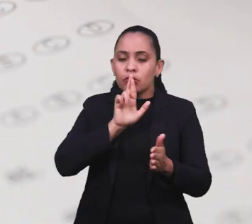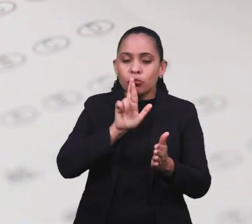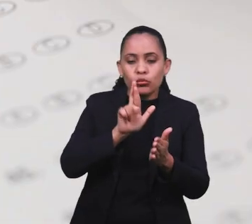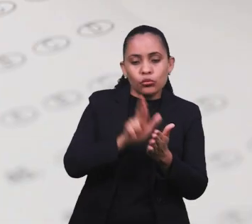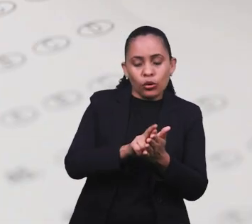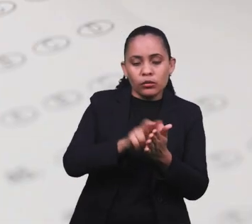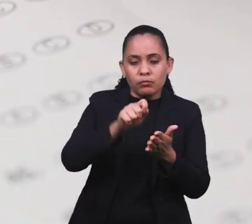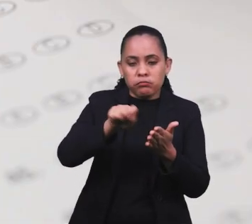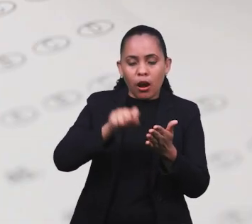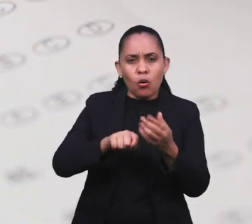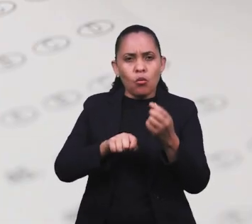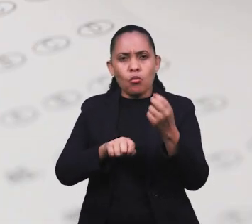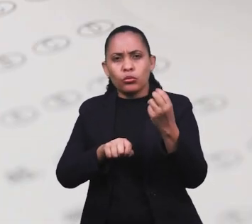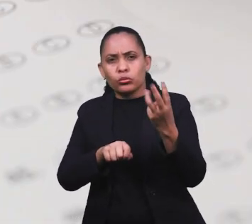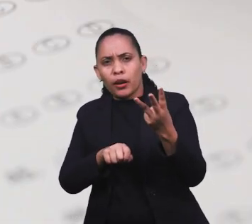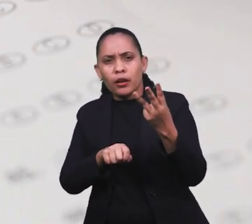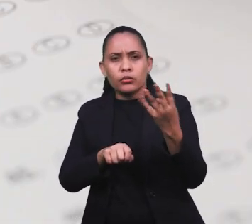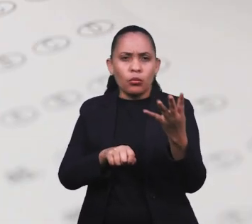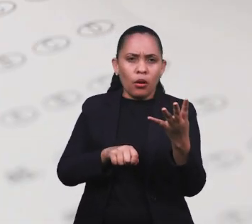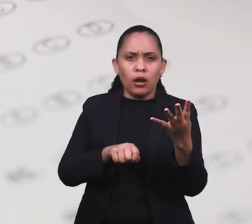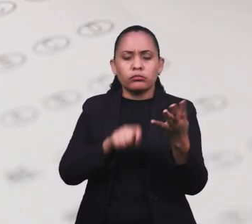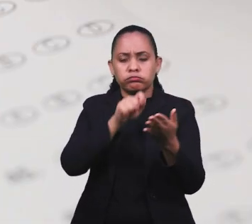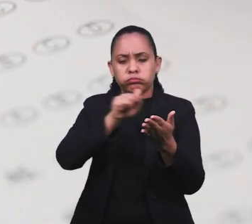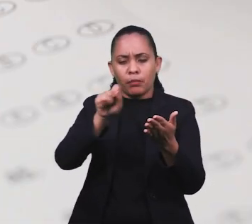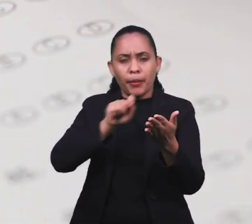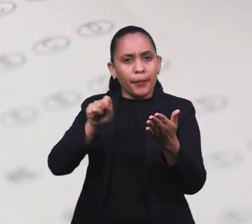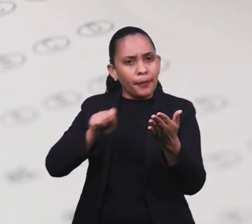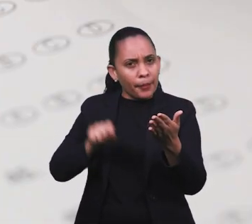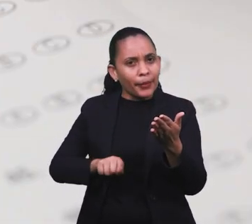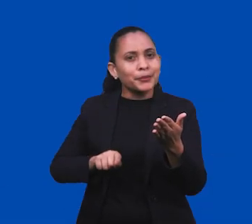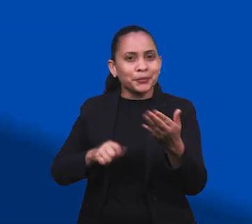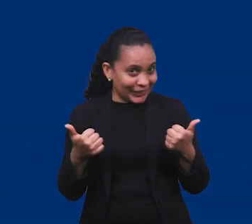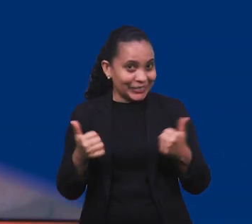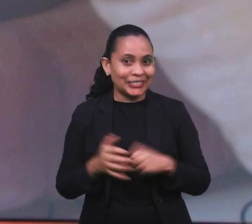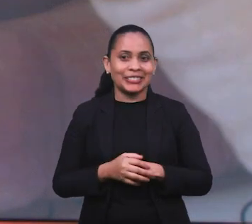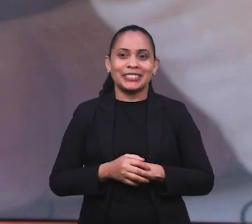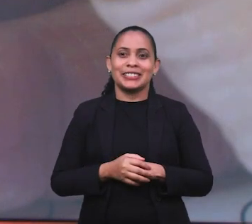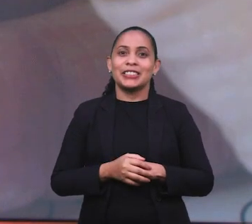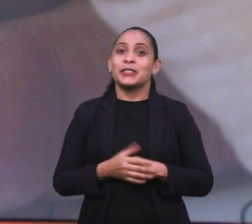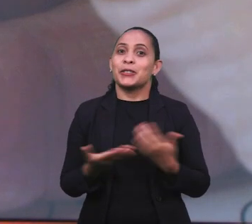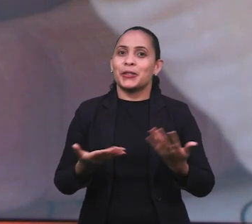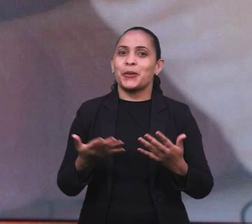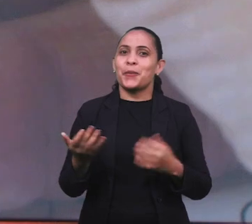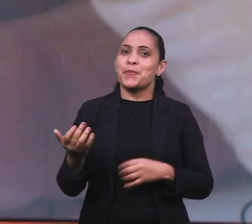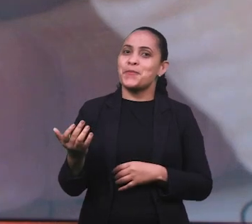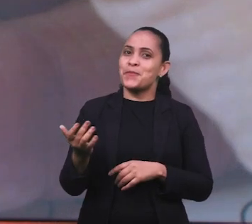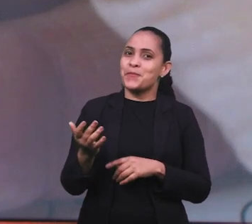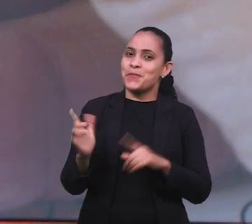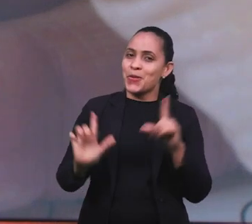questões para melhorar também a sua capacidade de leitura, tudo bem? E esse foi o nosso